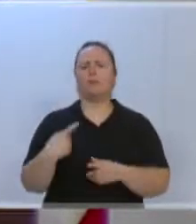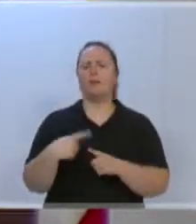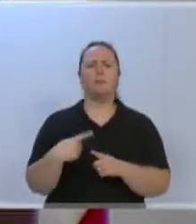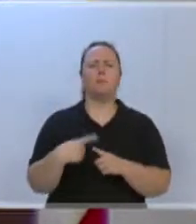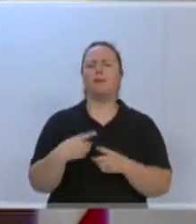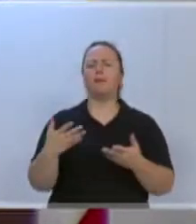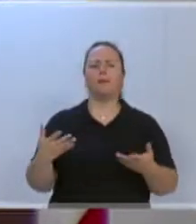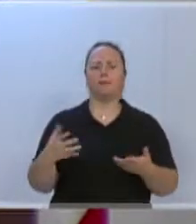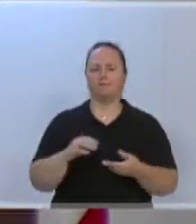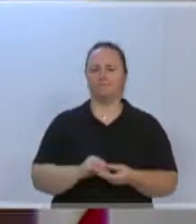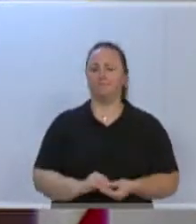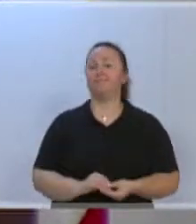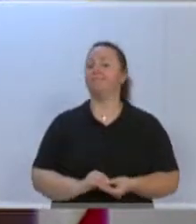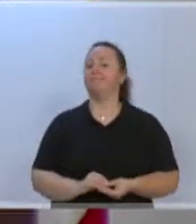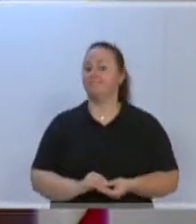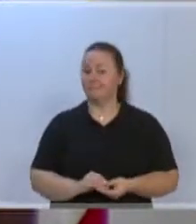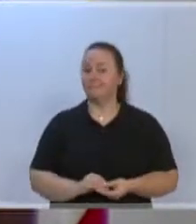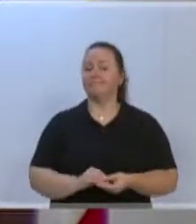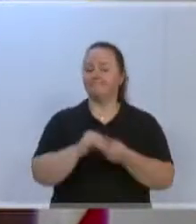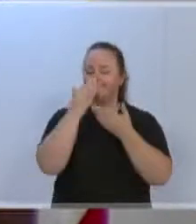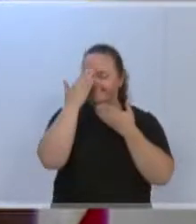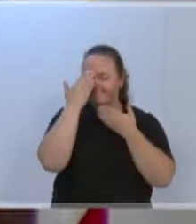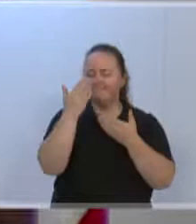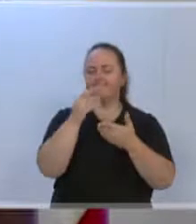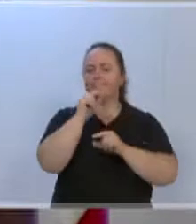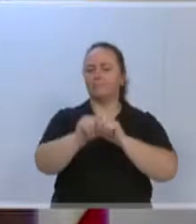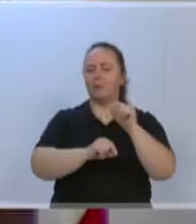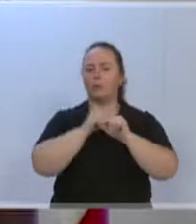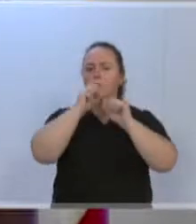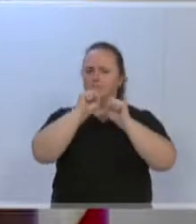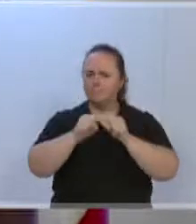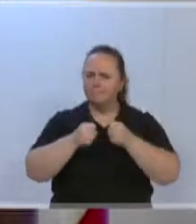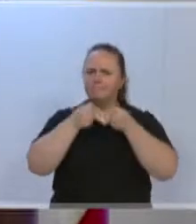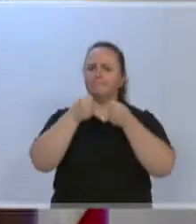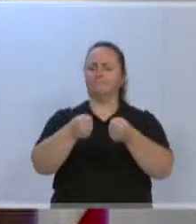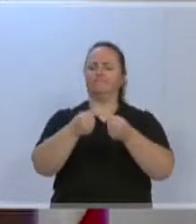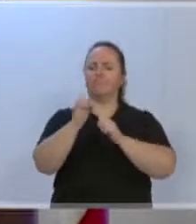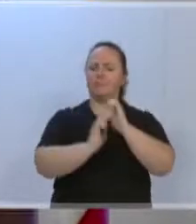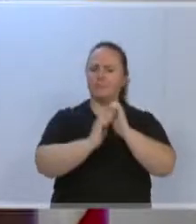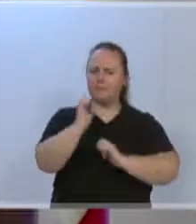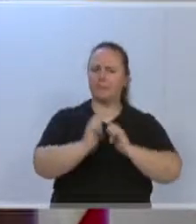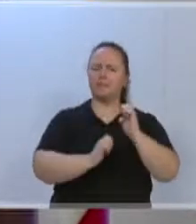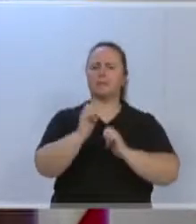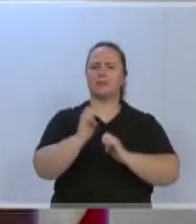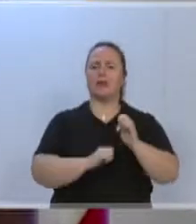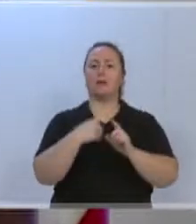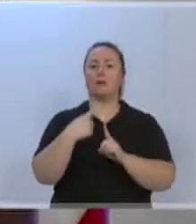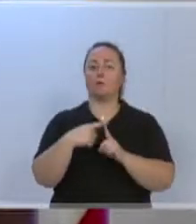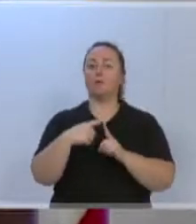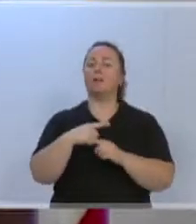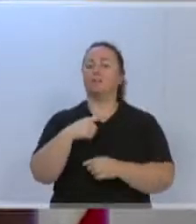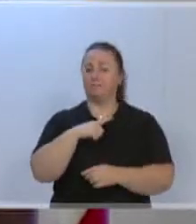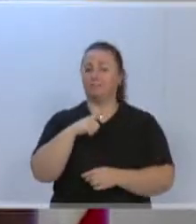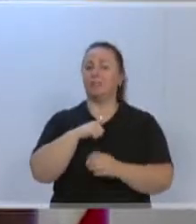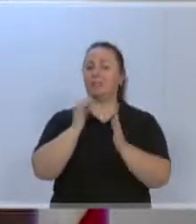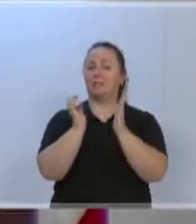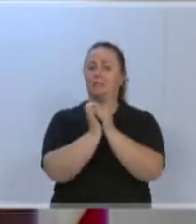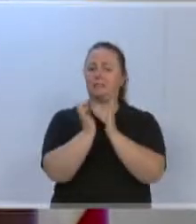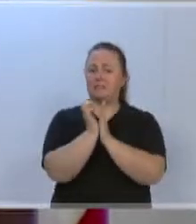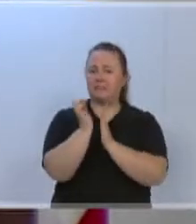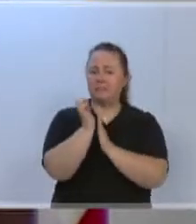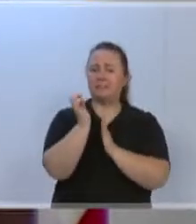elas acontecem graças ao esforço dos empresários que através de toda a dificuldade burocrática enfim